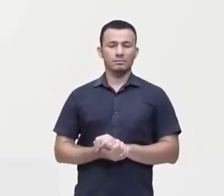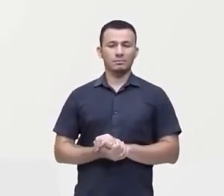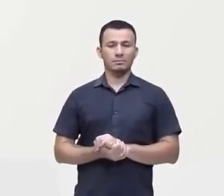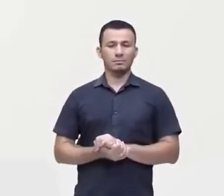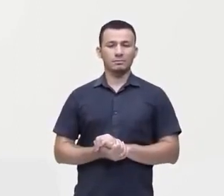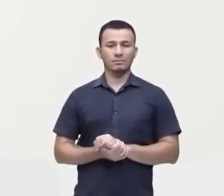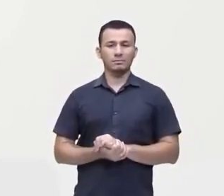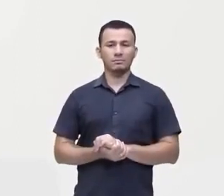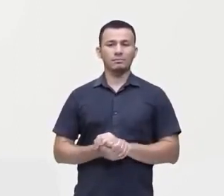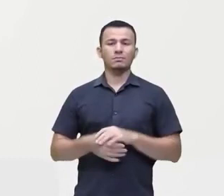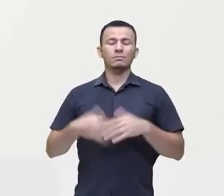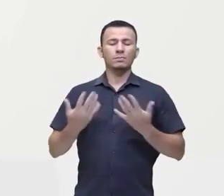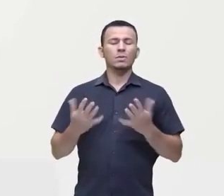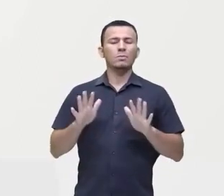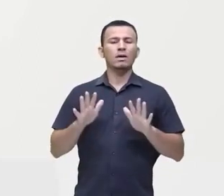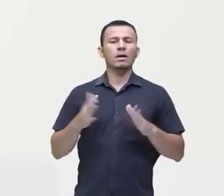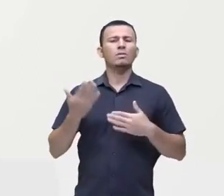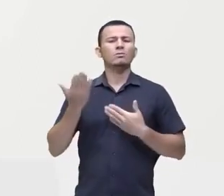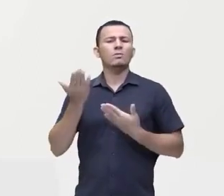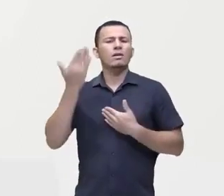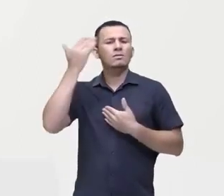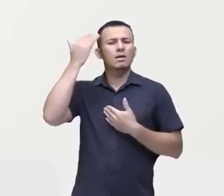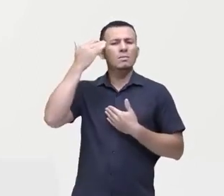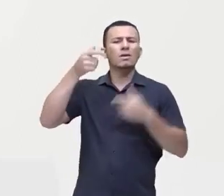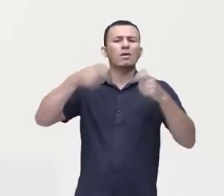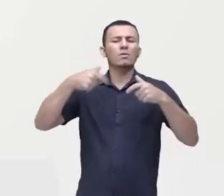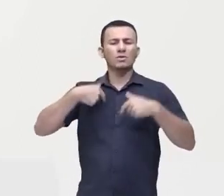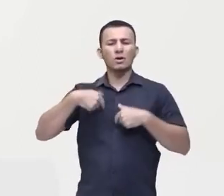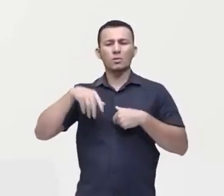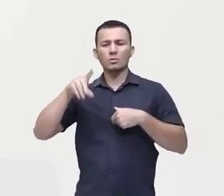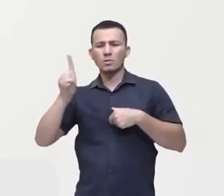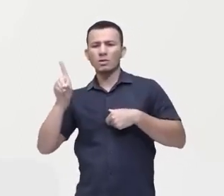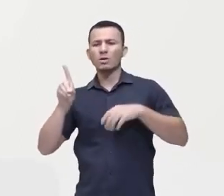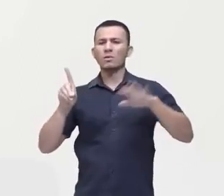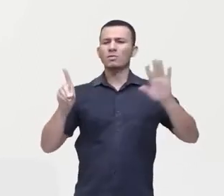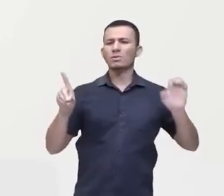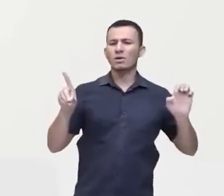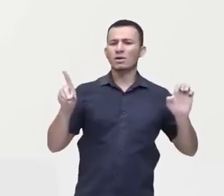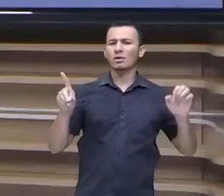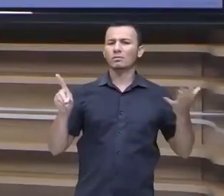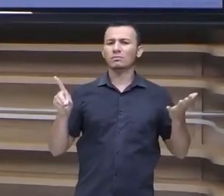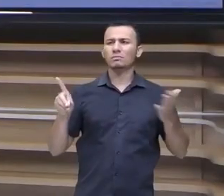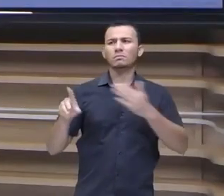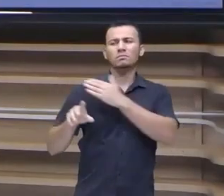Para eu saber que eu estou na direita ou esquerda do meu coleguinha, eu tenho que saber